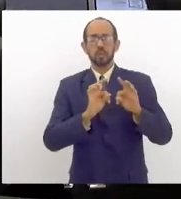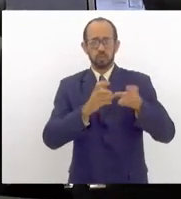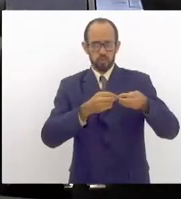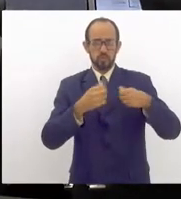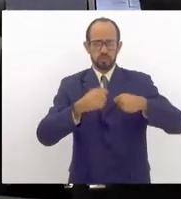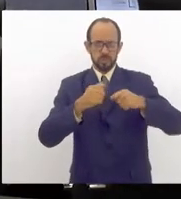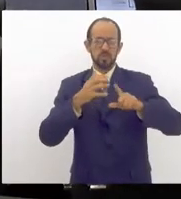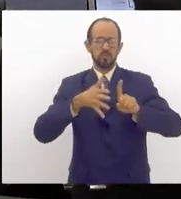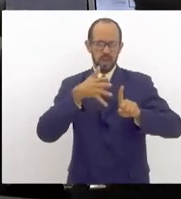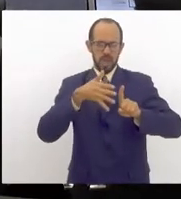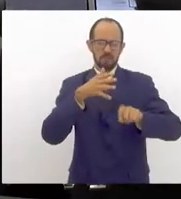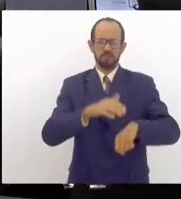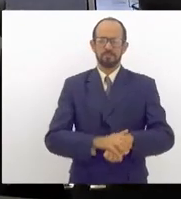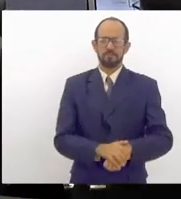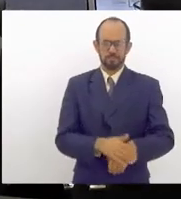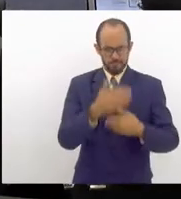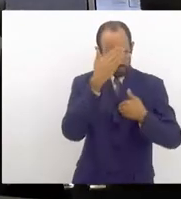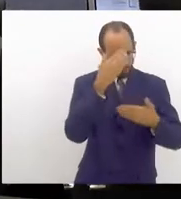obrigada Duda